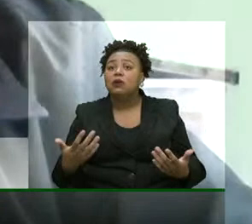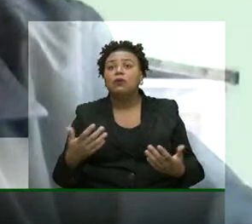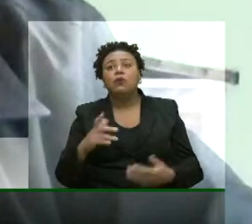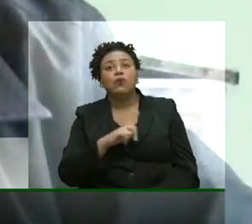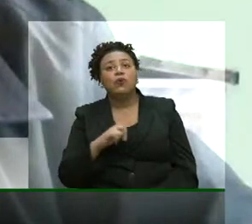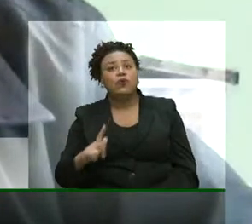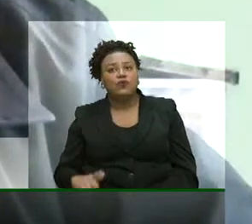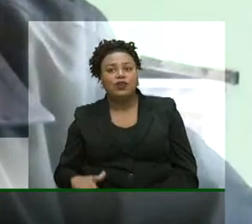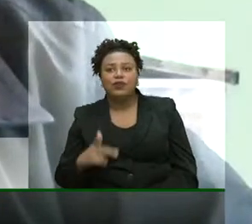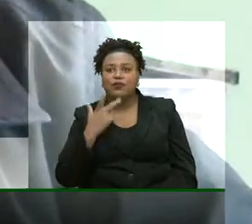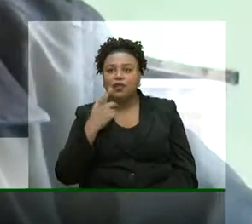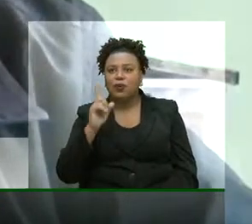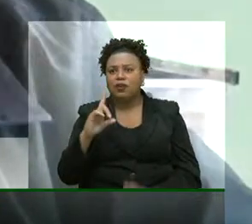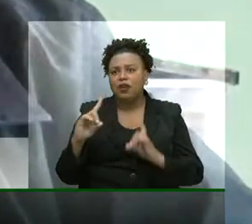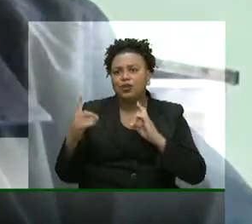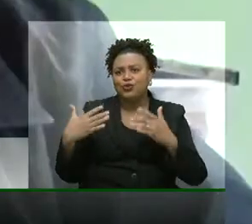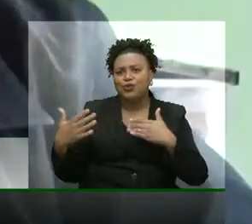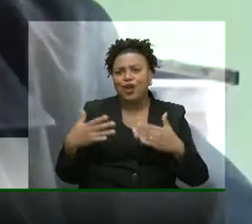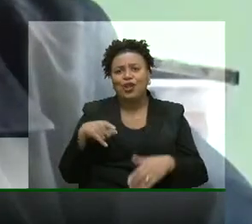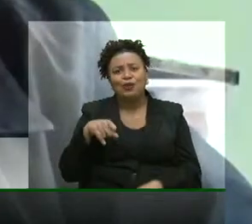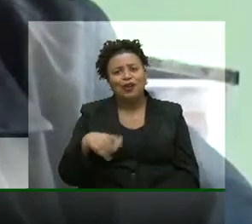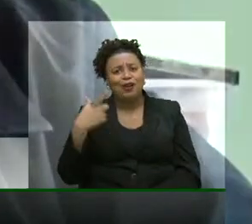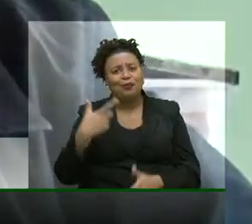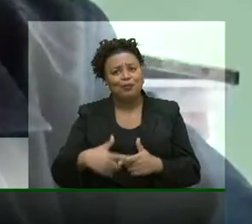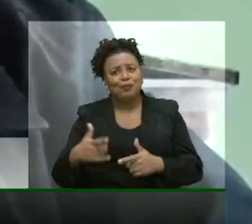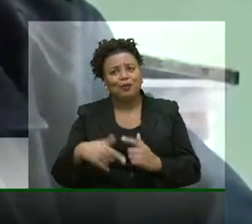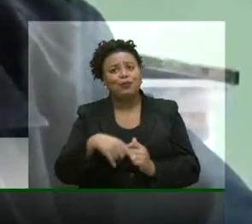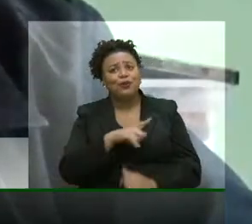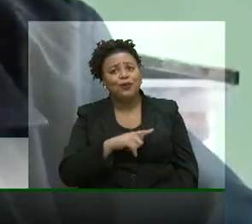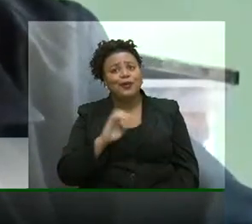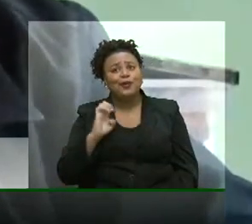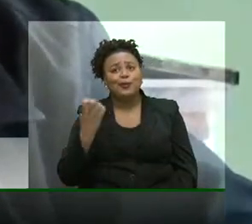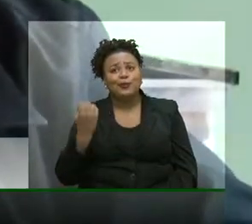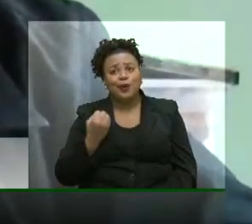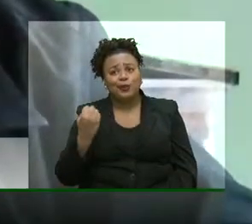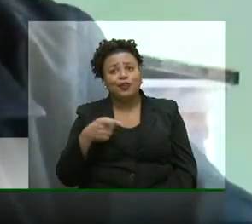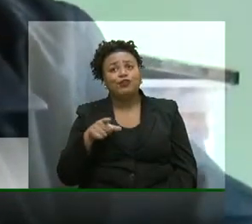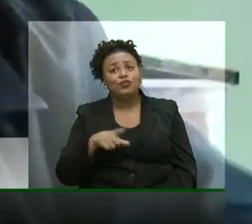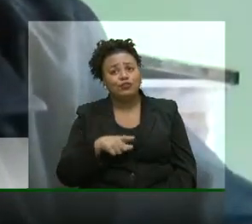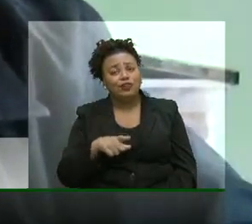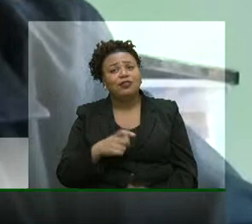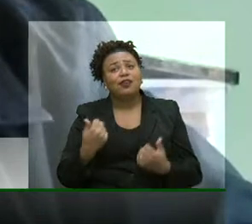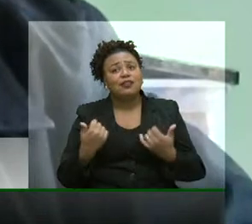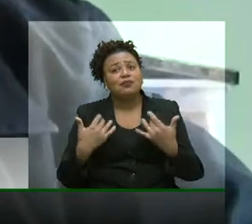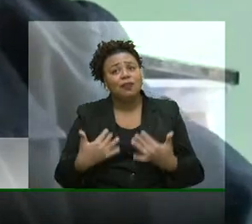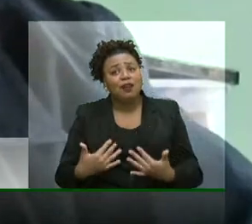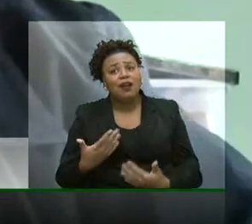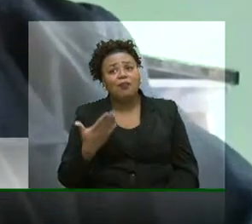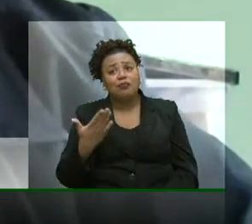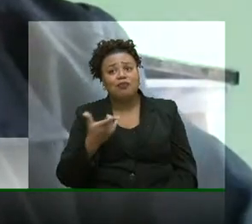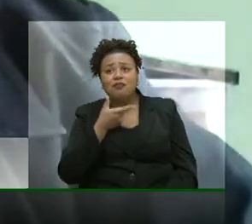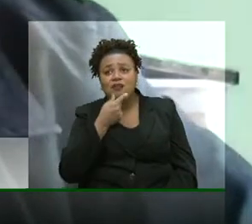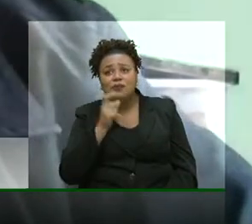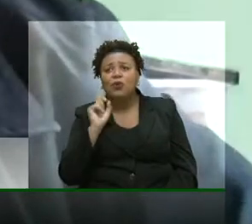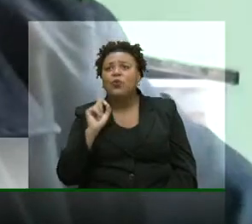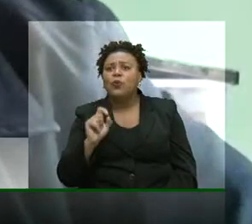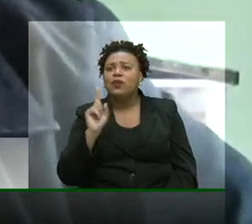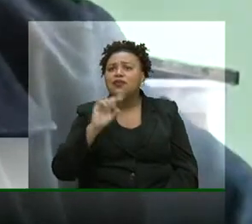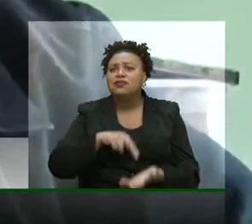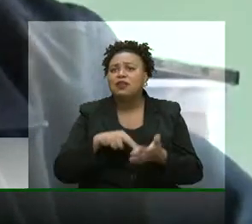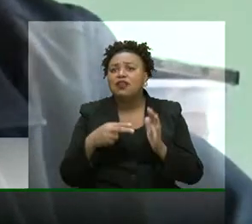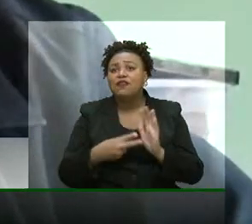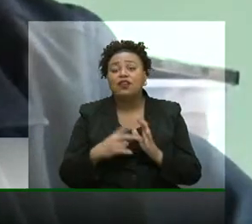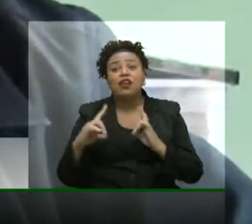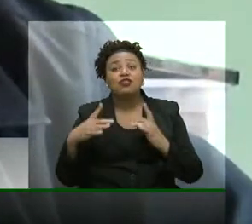o governo que se diz do diálogo, e esse é um problema do governador Eduardo Leite, nós vamos ter que explicar ao senhor governador o que, que de fato é